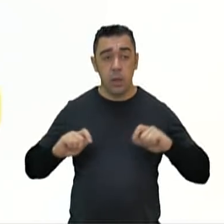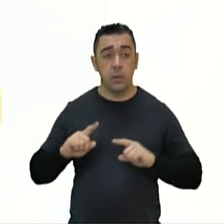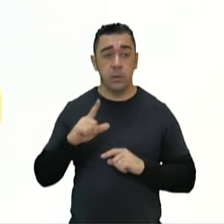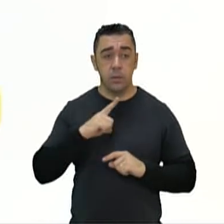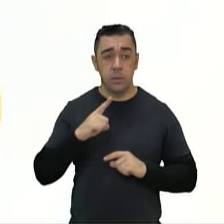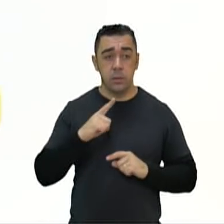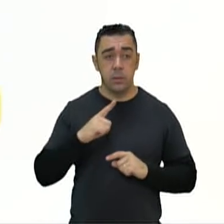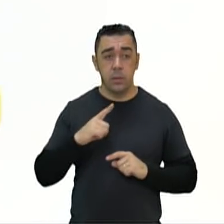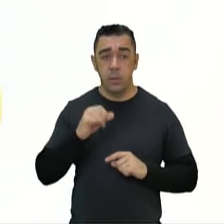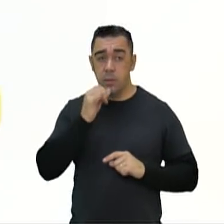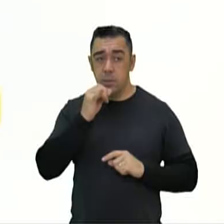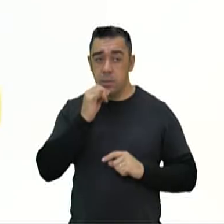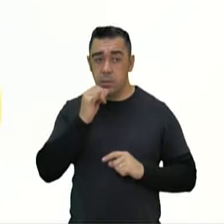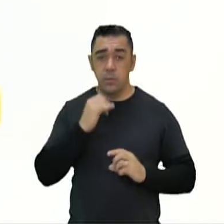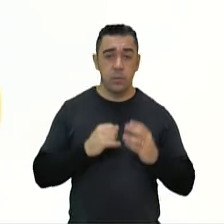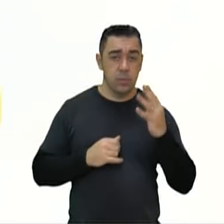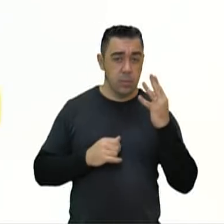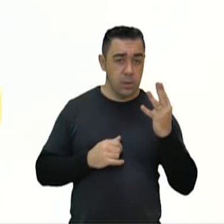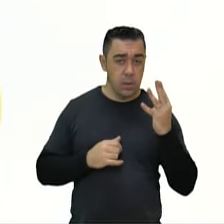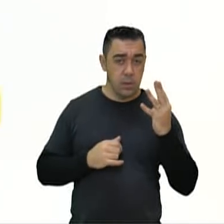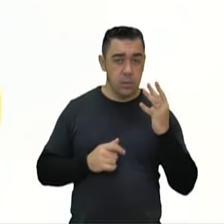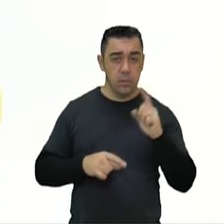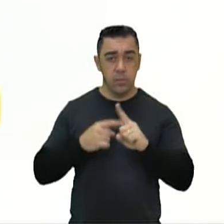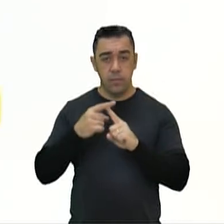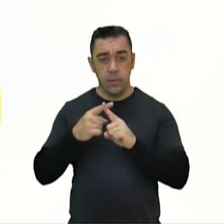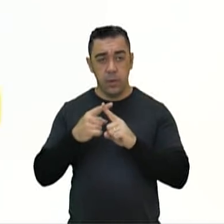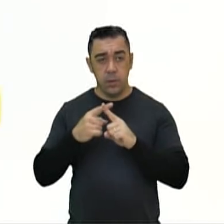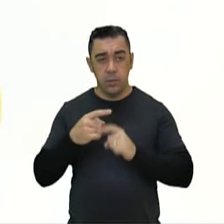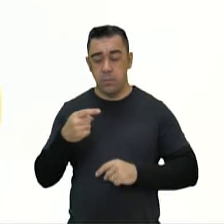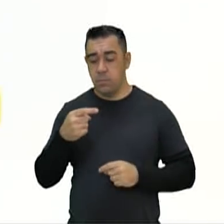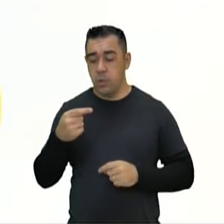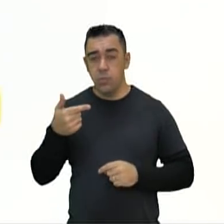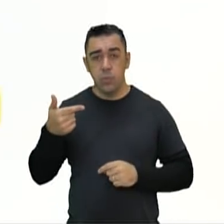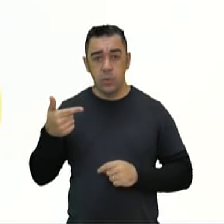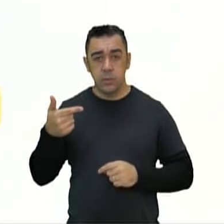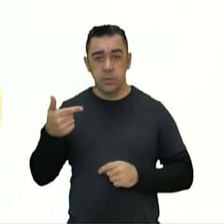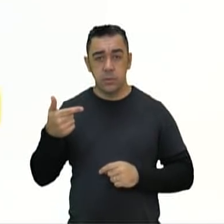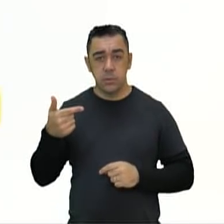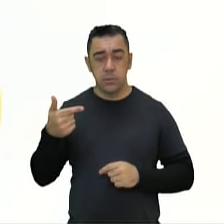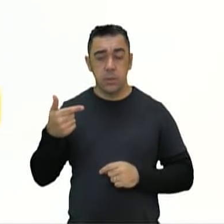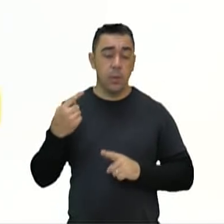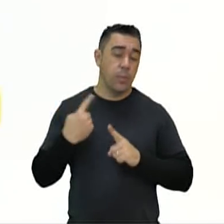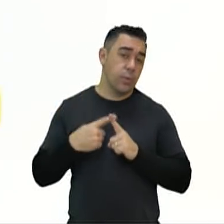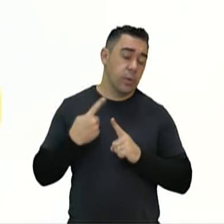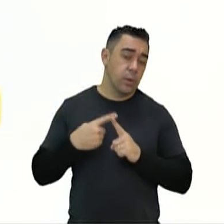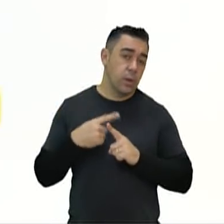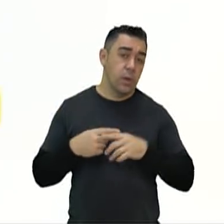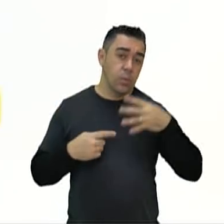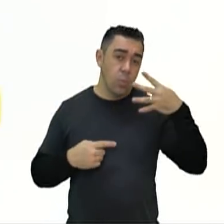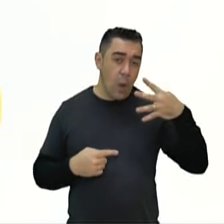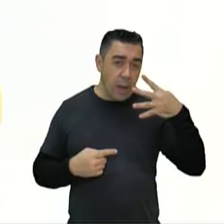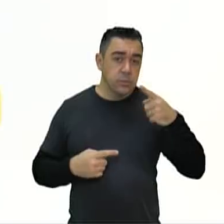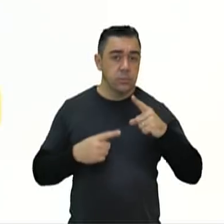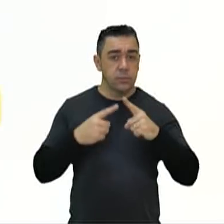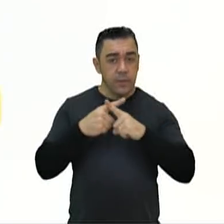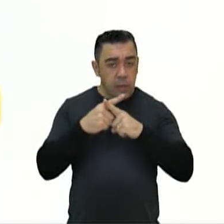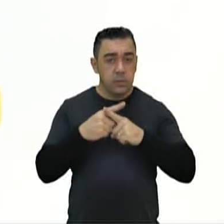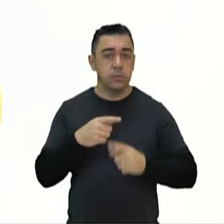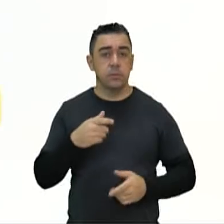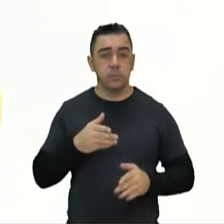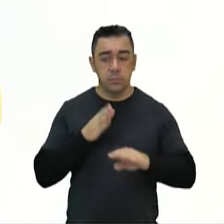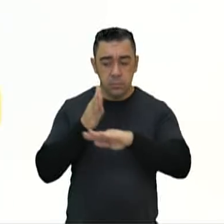um denominador 4 vezes menos 2, pois foram 4 vezes que o